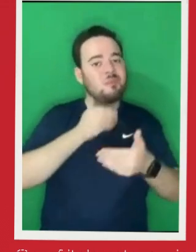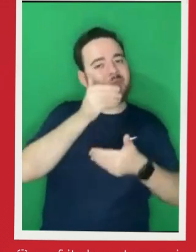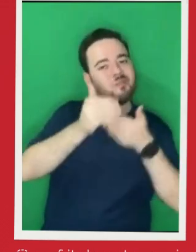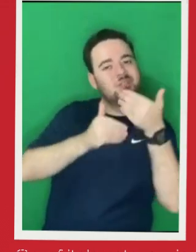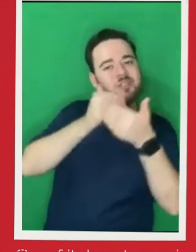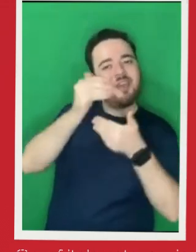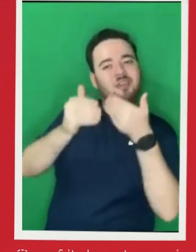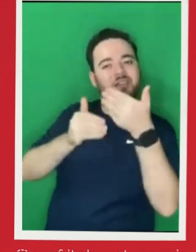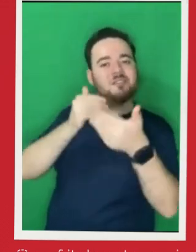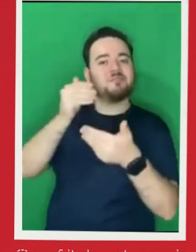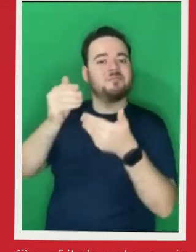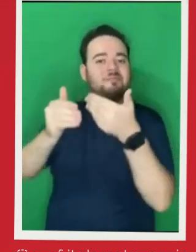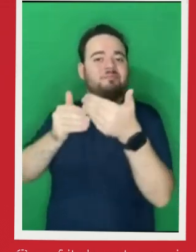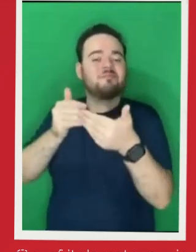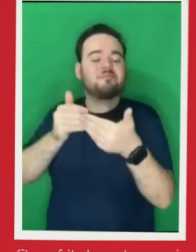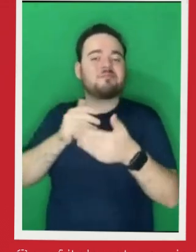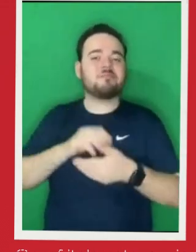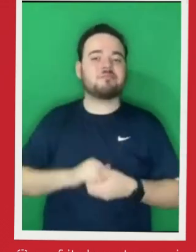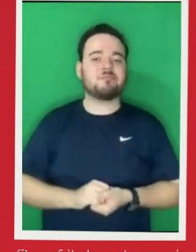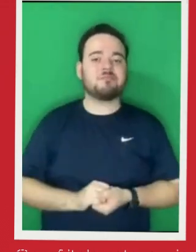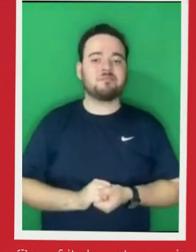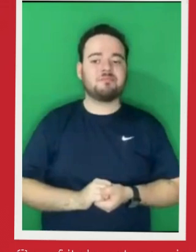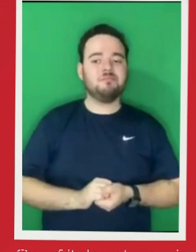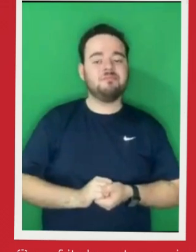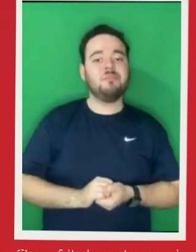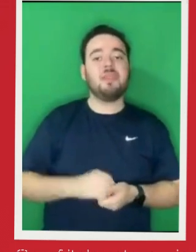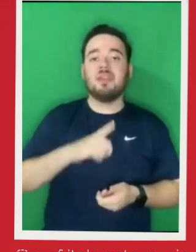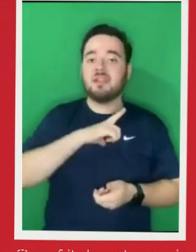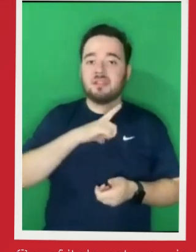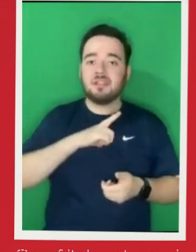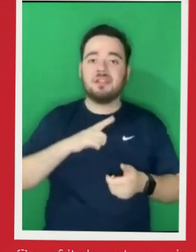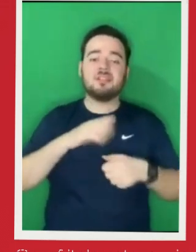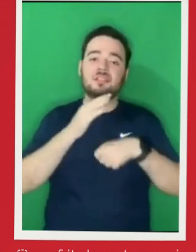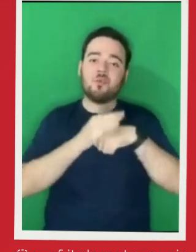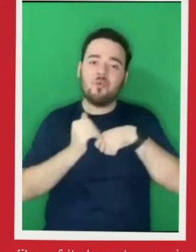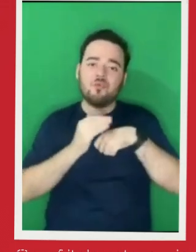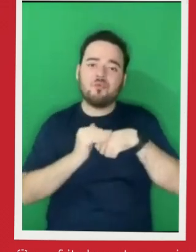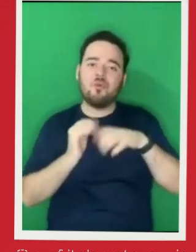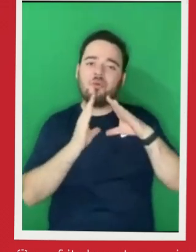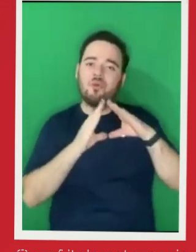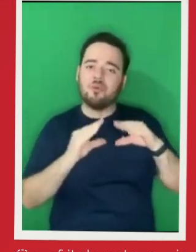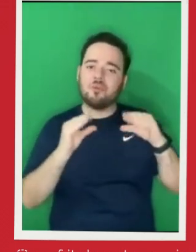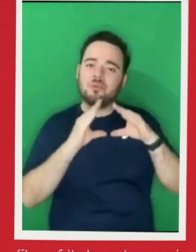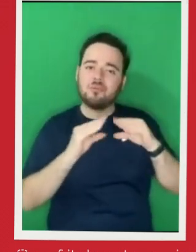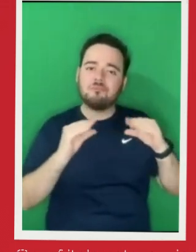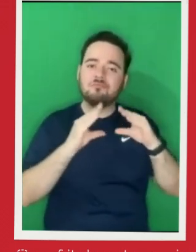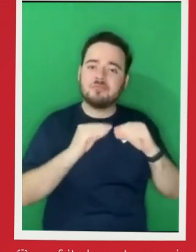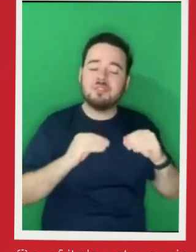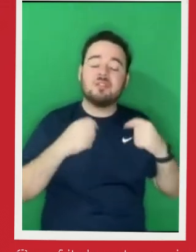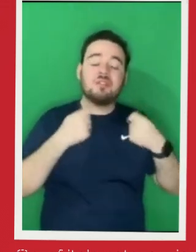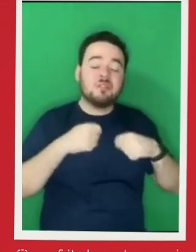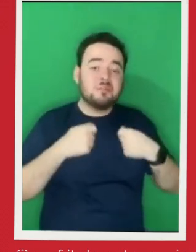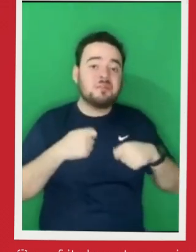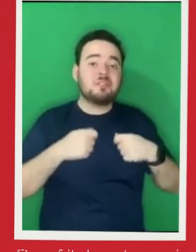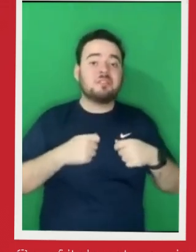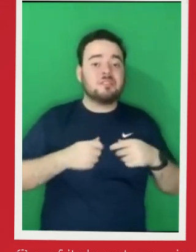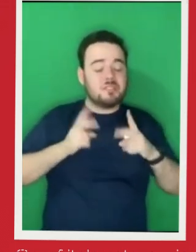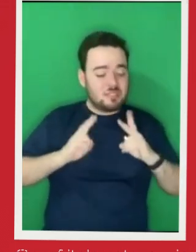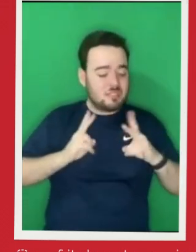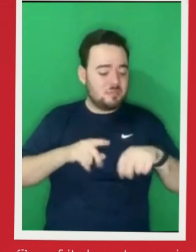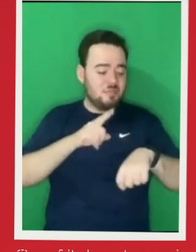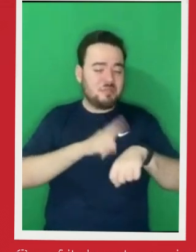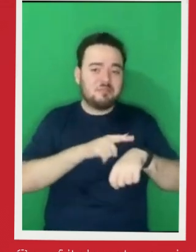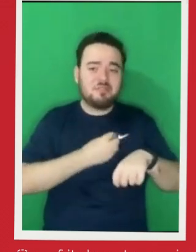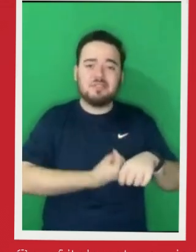sabe, Carol? O uso do tempo é conforto, ele tem que ser conforto, Sanferroso, porque senão a gente parece estar sempre lutando contra